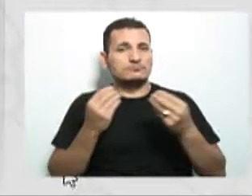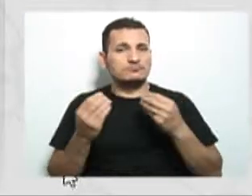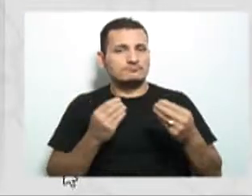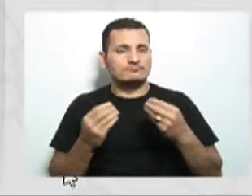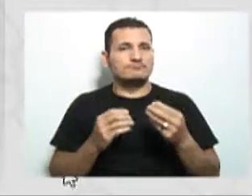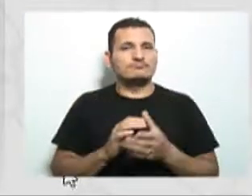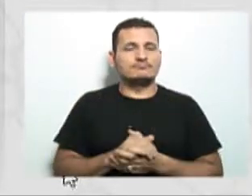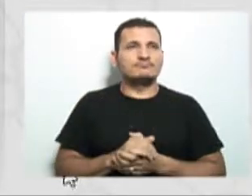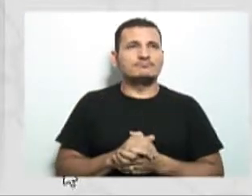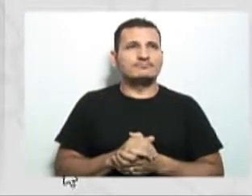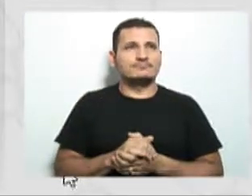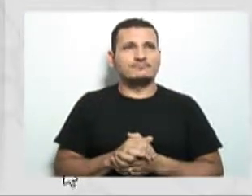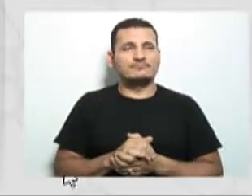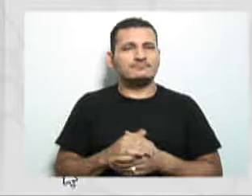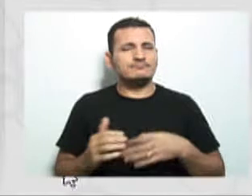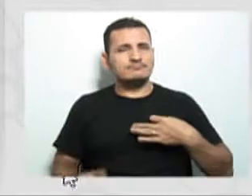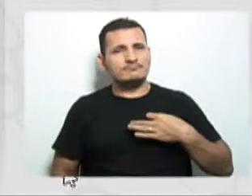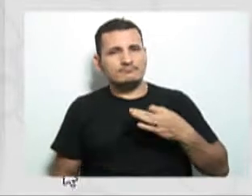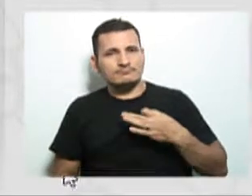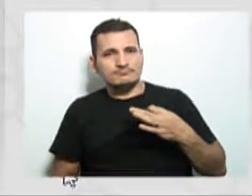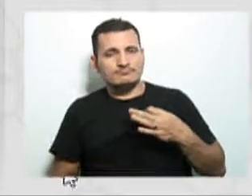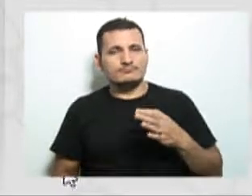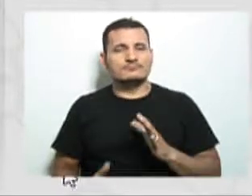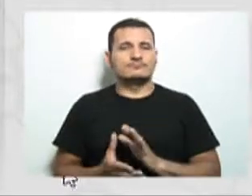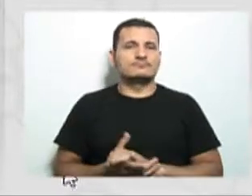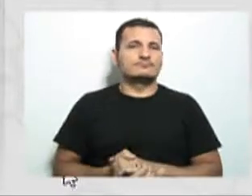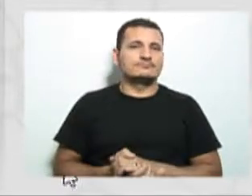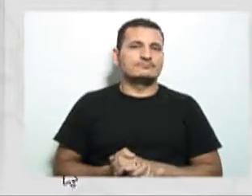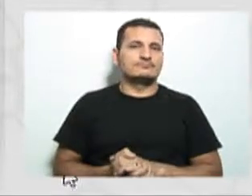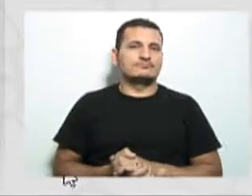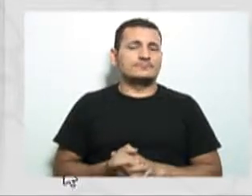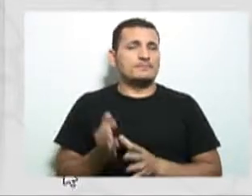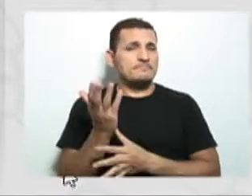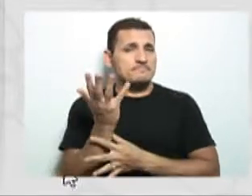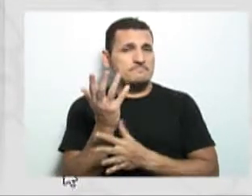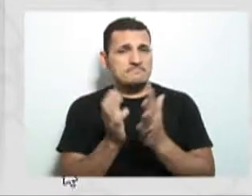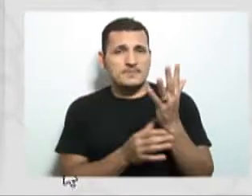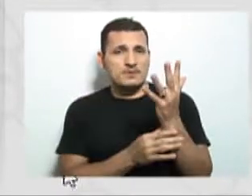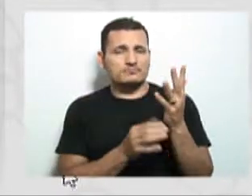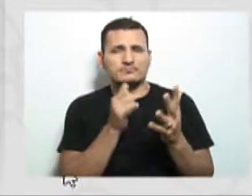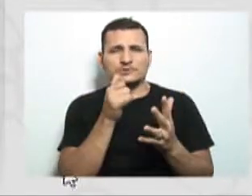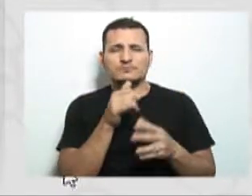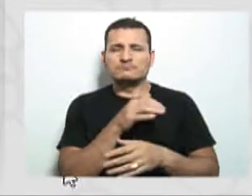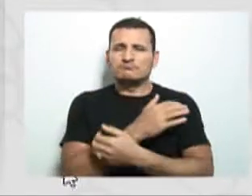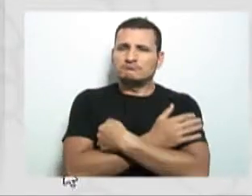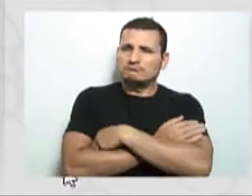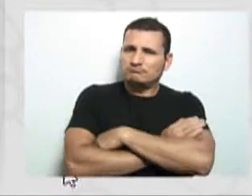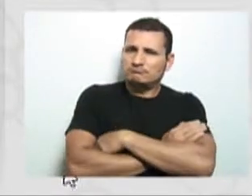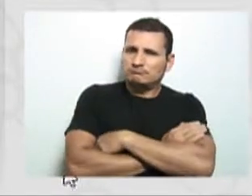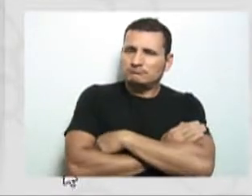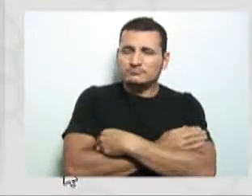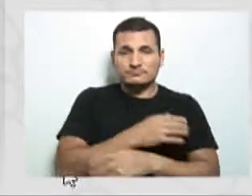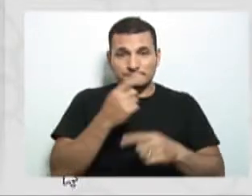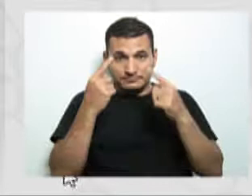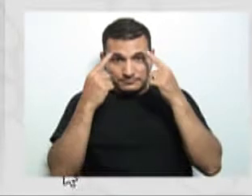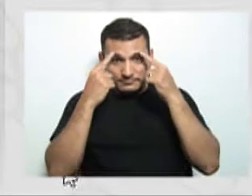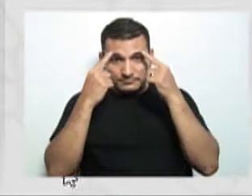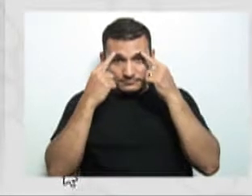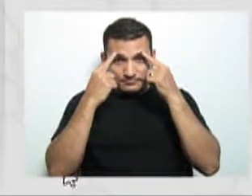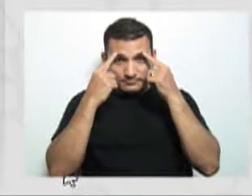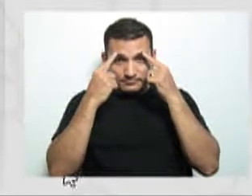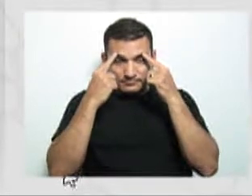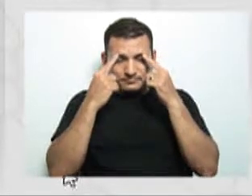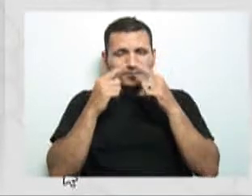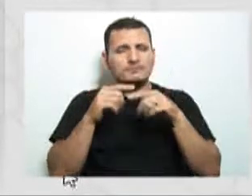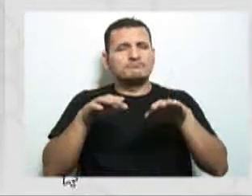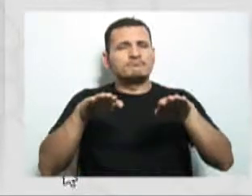vêm no corpo, a roupa que ele está vestindo, o posicionamento das mãos, se está cruzado, se não está cruzado, a sobrancelha, não é? Posicionamento